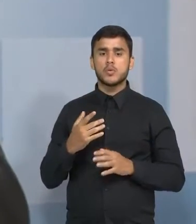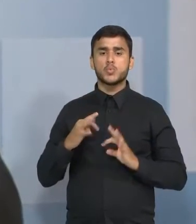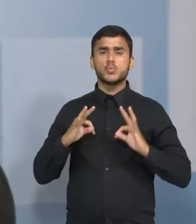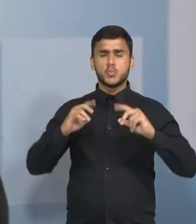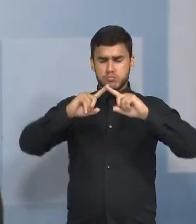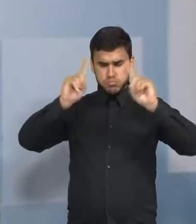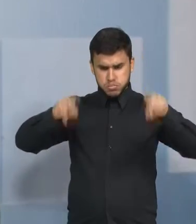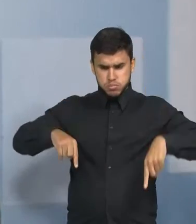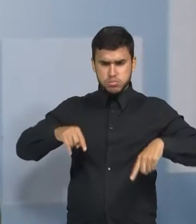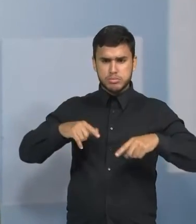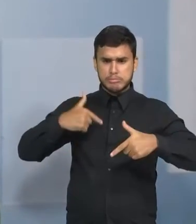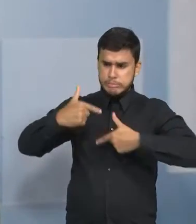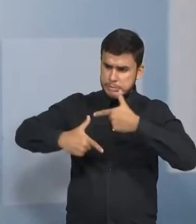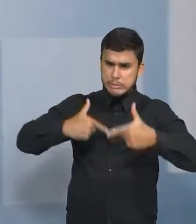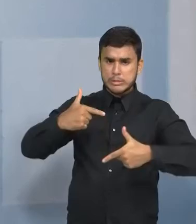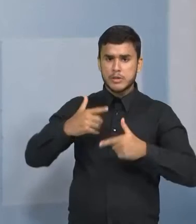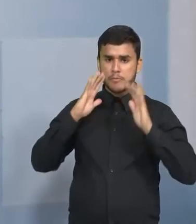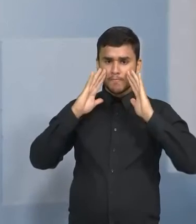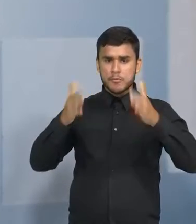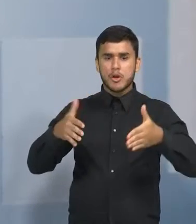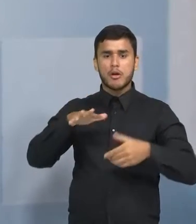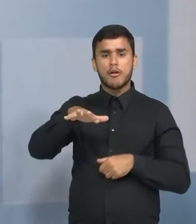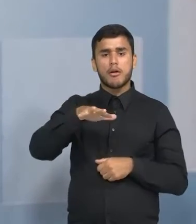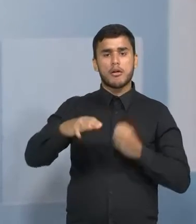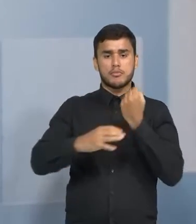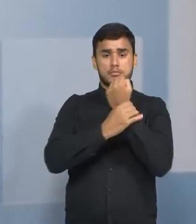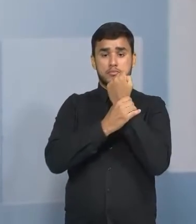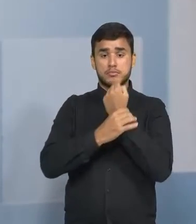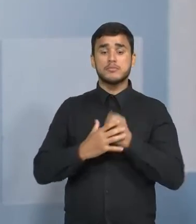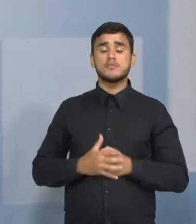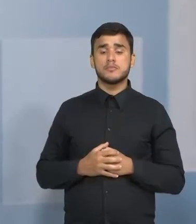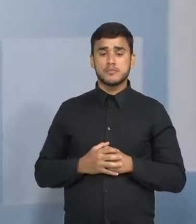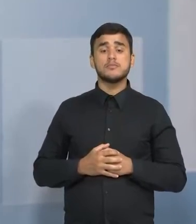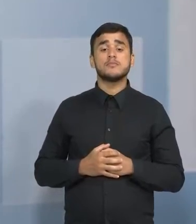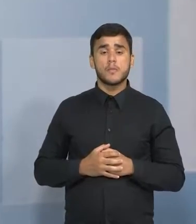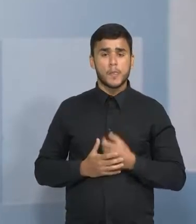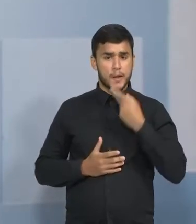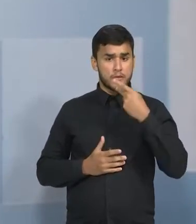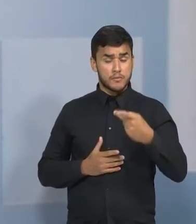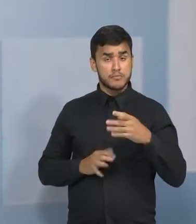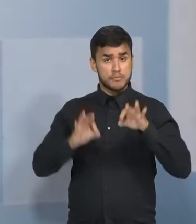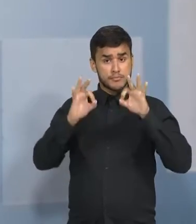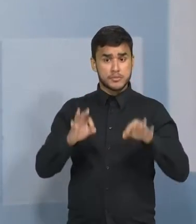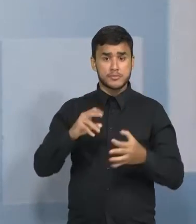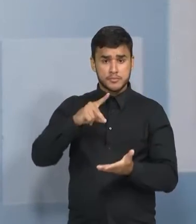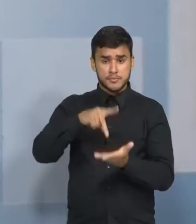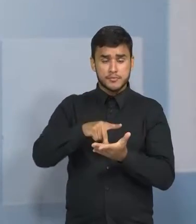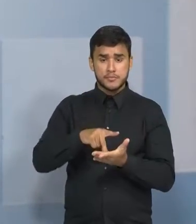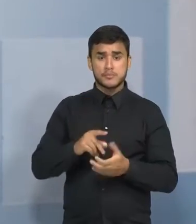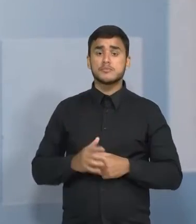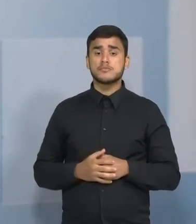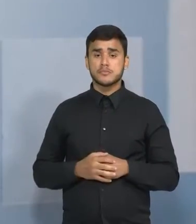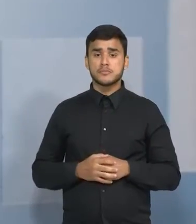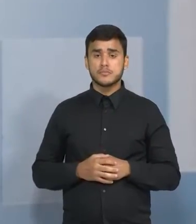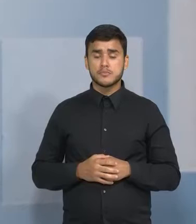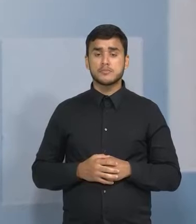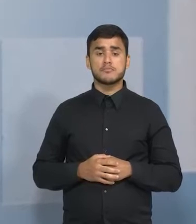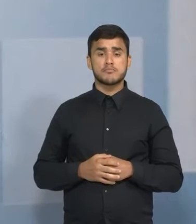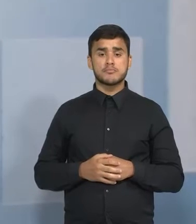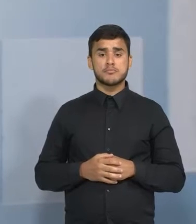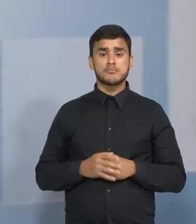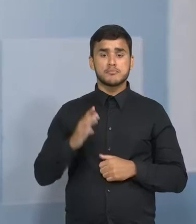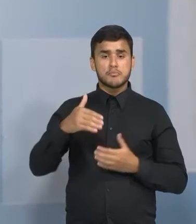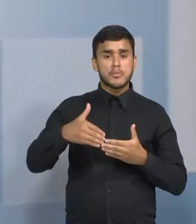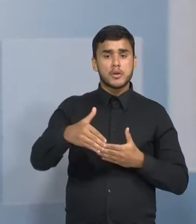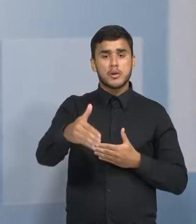trabalho que está sendo feito em prol da área de segurança pública. É um detalhe que eu pretendo explorar